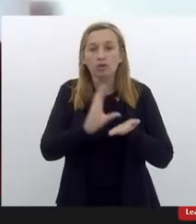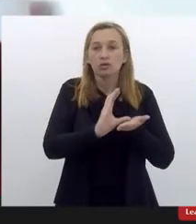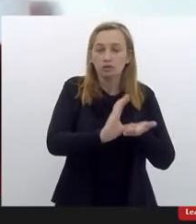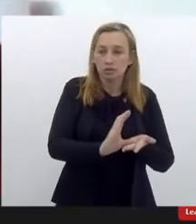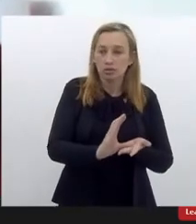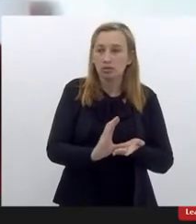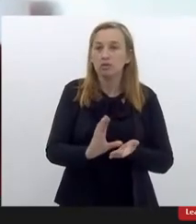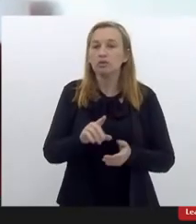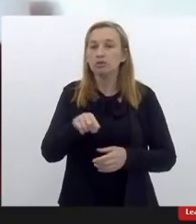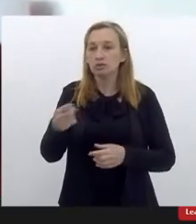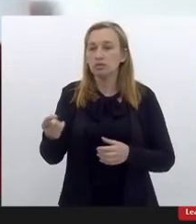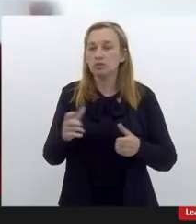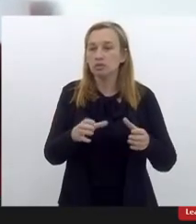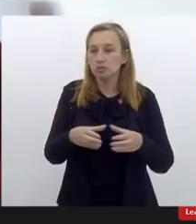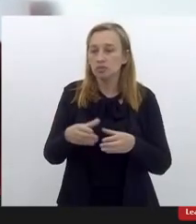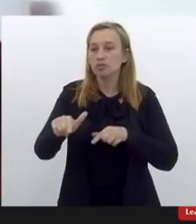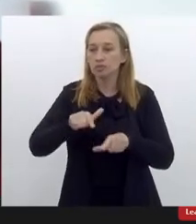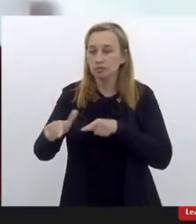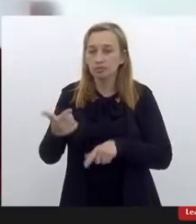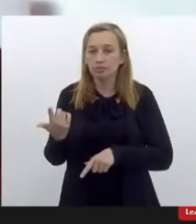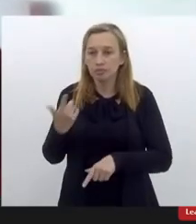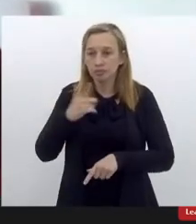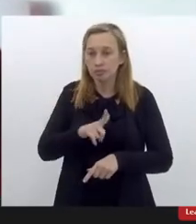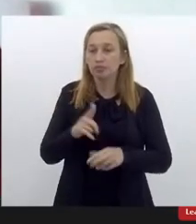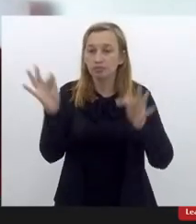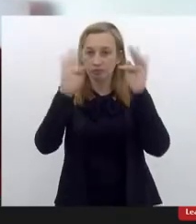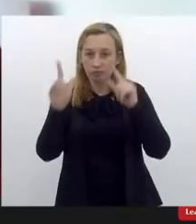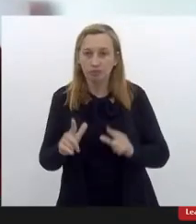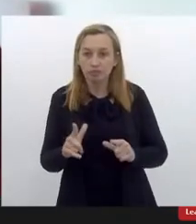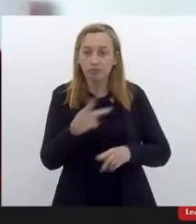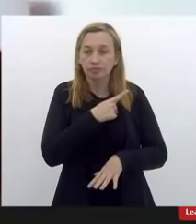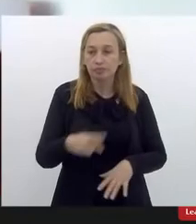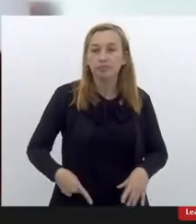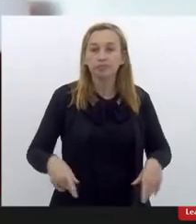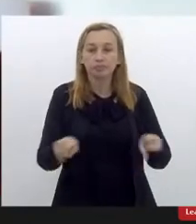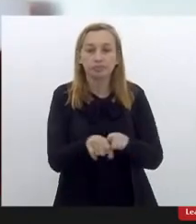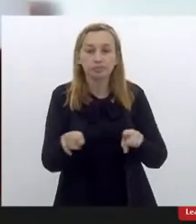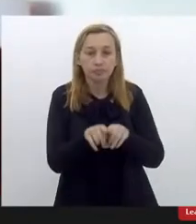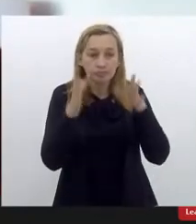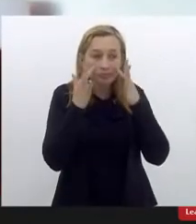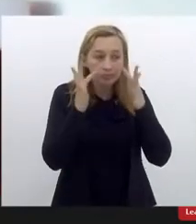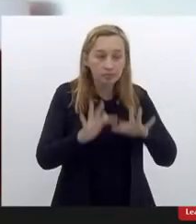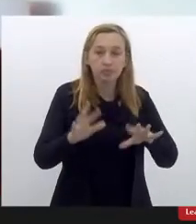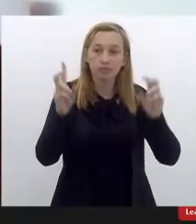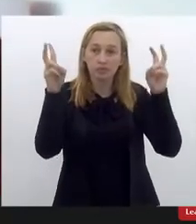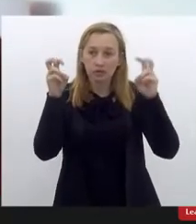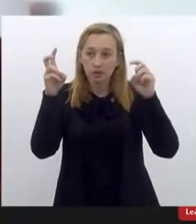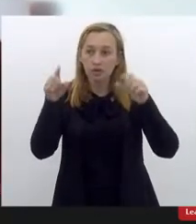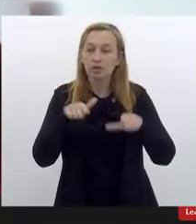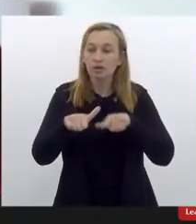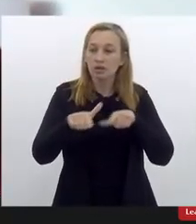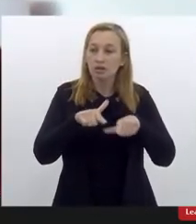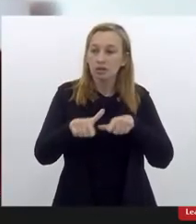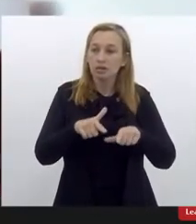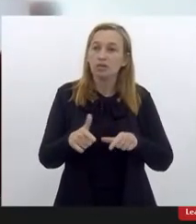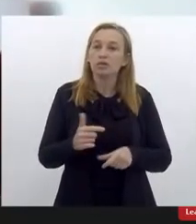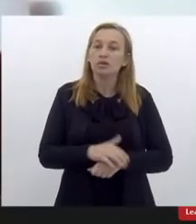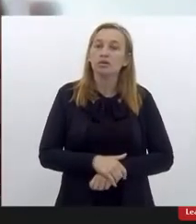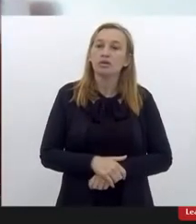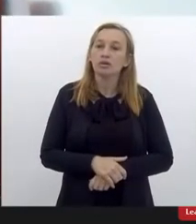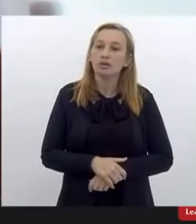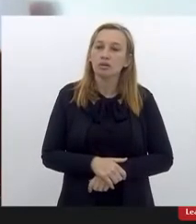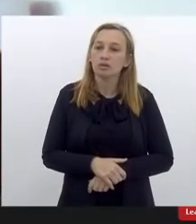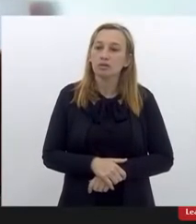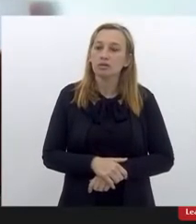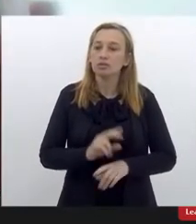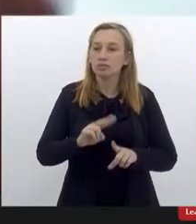outras categorias conseguiram receber. A gente fica feliz de que a presidência também esteja atenta a esse tema, esteja trabalhando para que isso